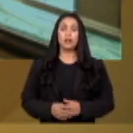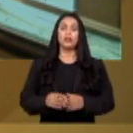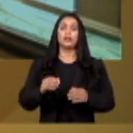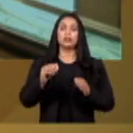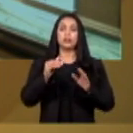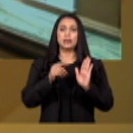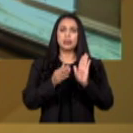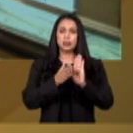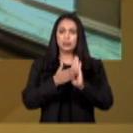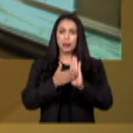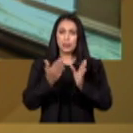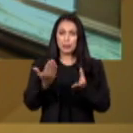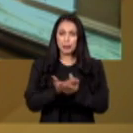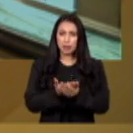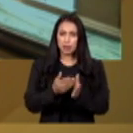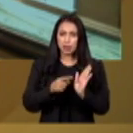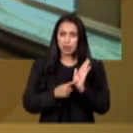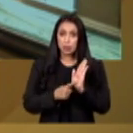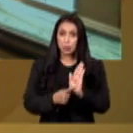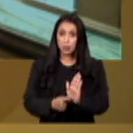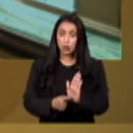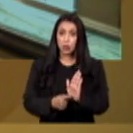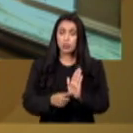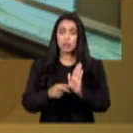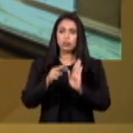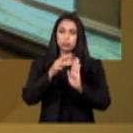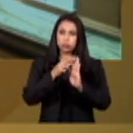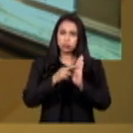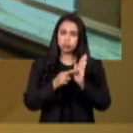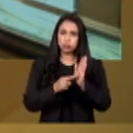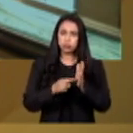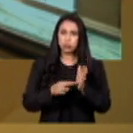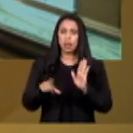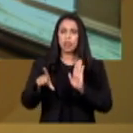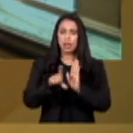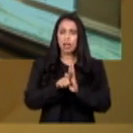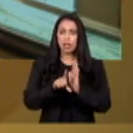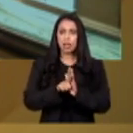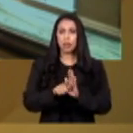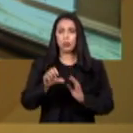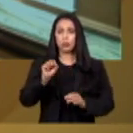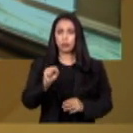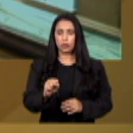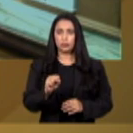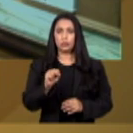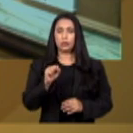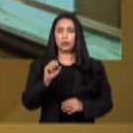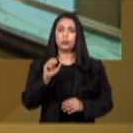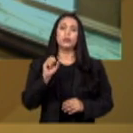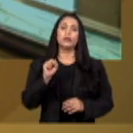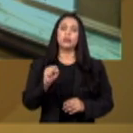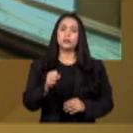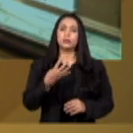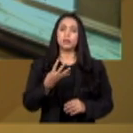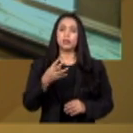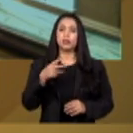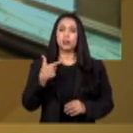matéria o diploma regulamentador da lei 8443/92